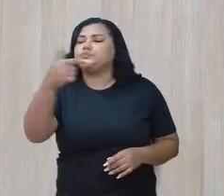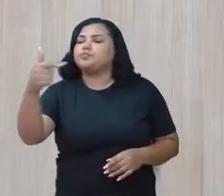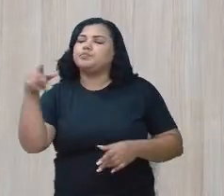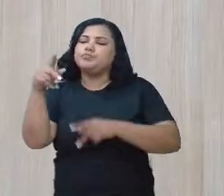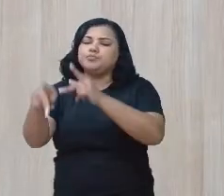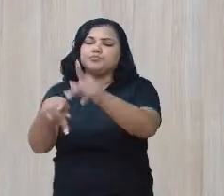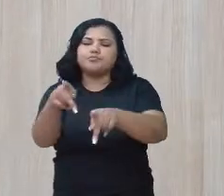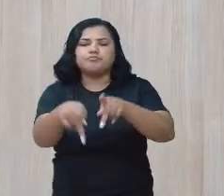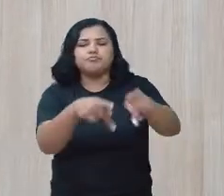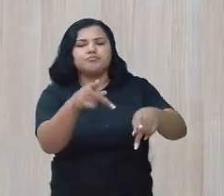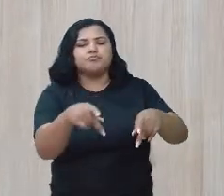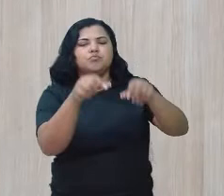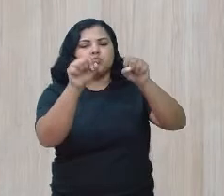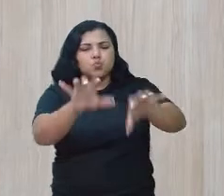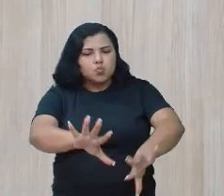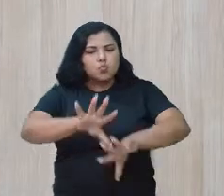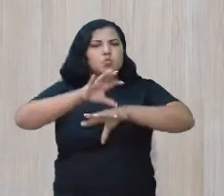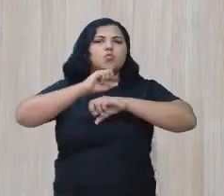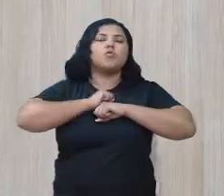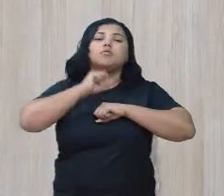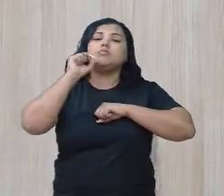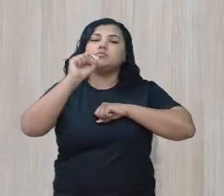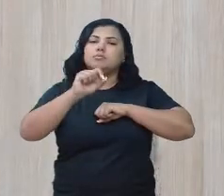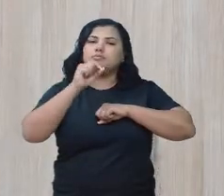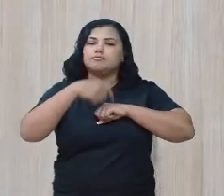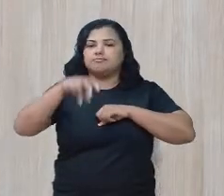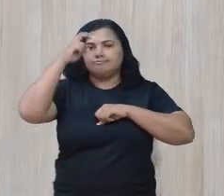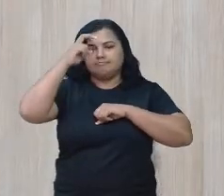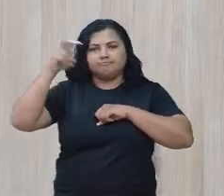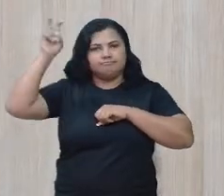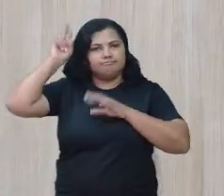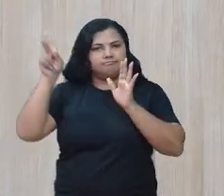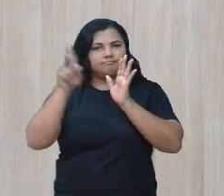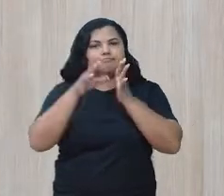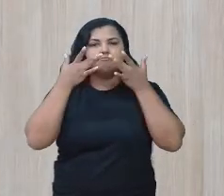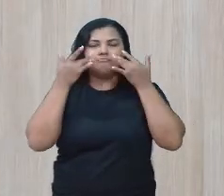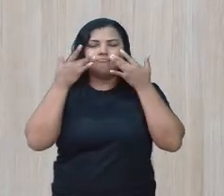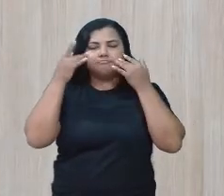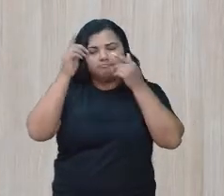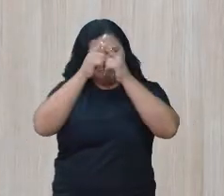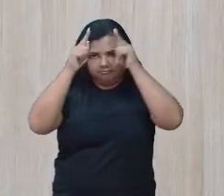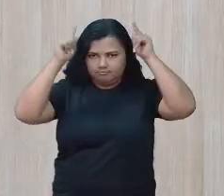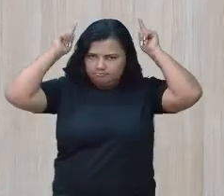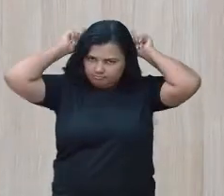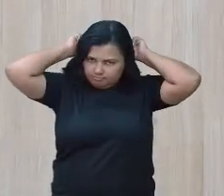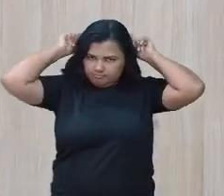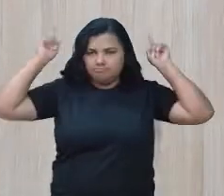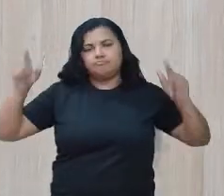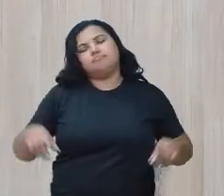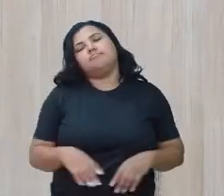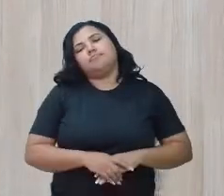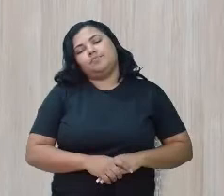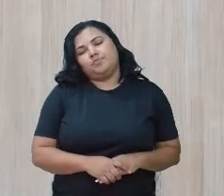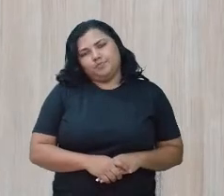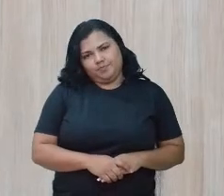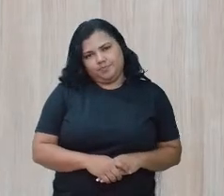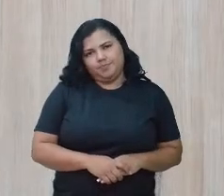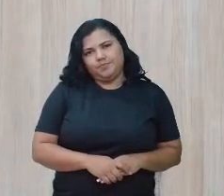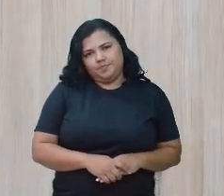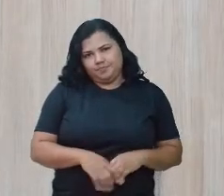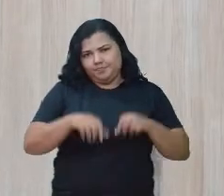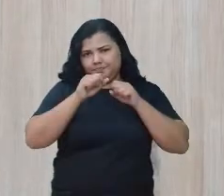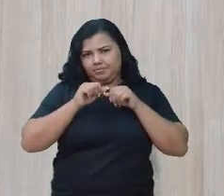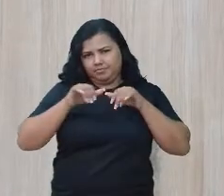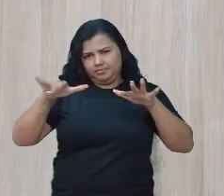também foram, né, absorvendo e se modificando e sofrendo essas influências, né, desse teatro grego que se